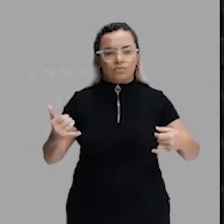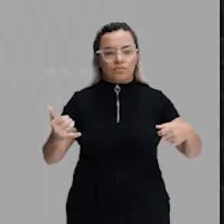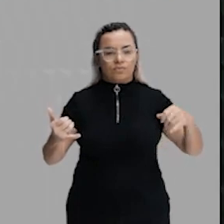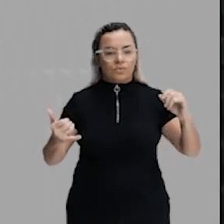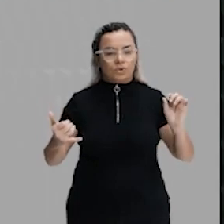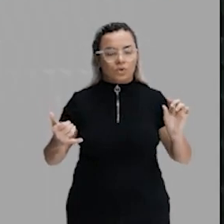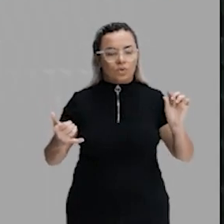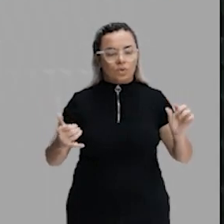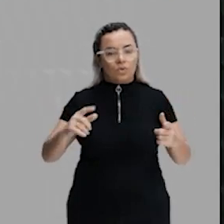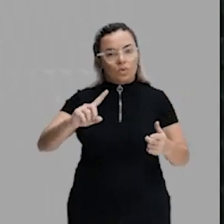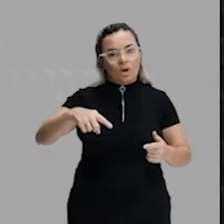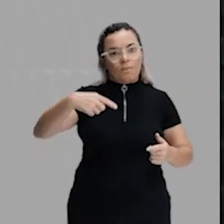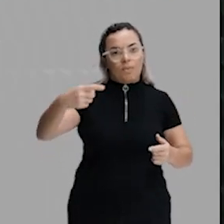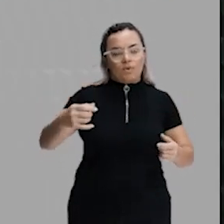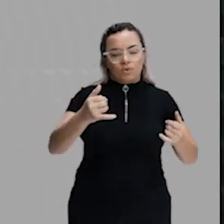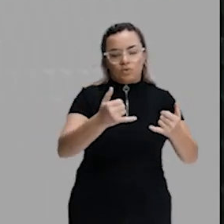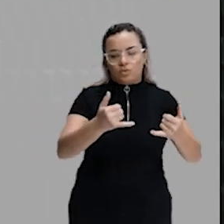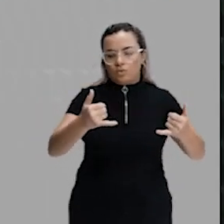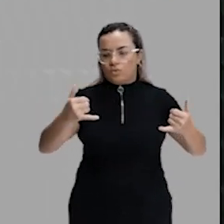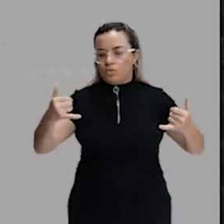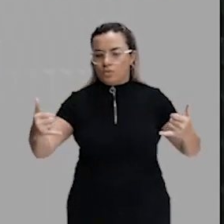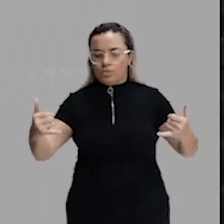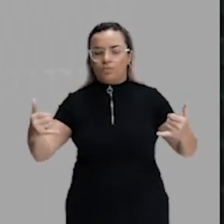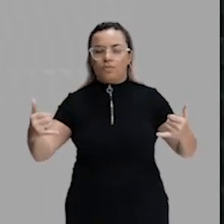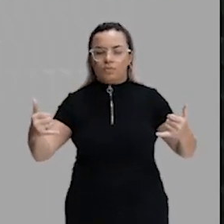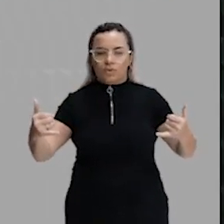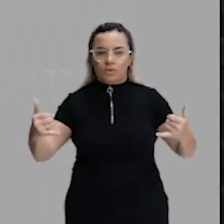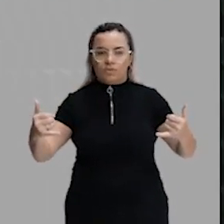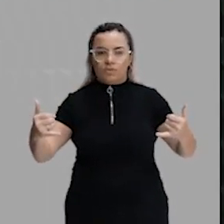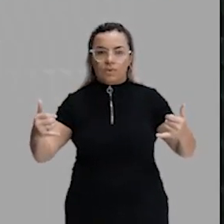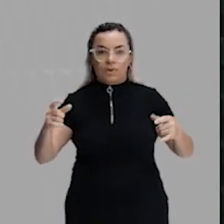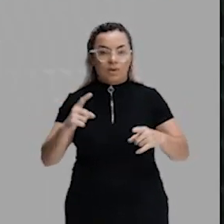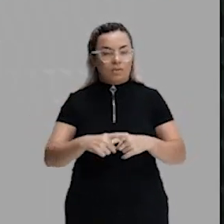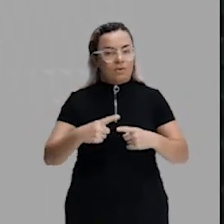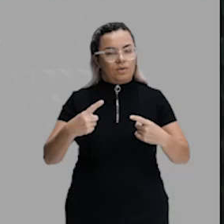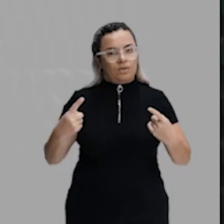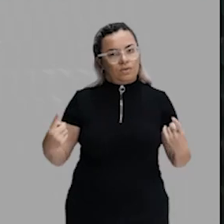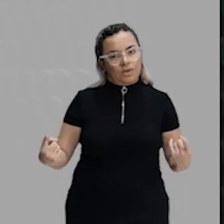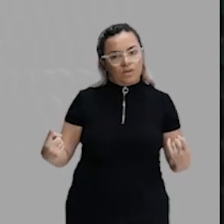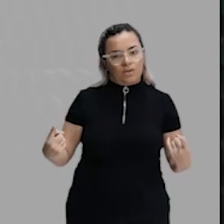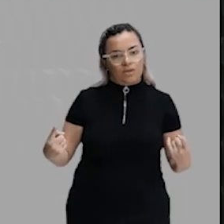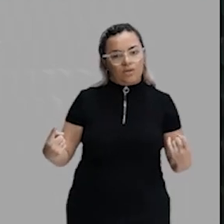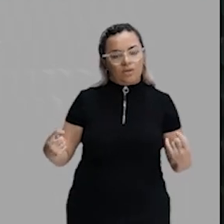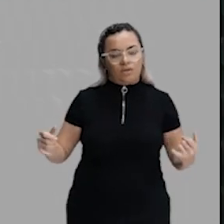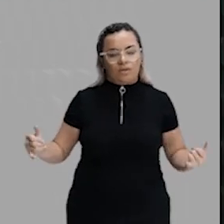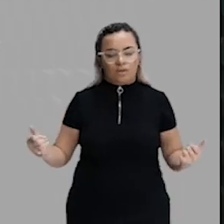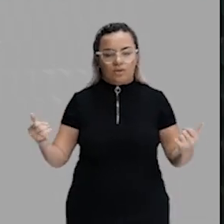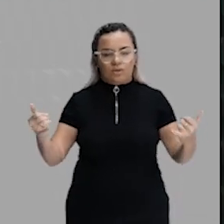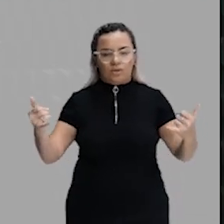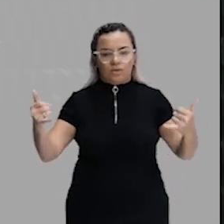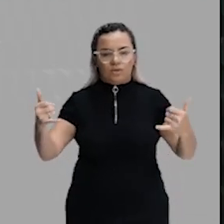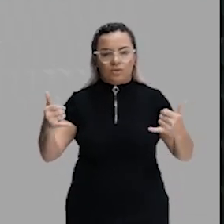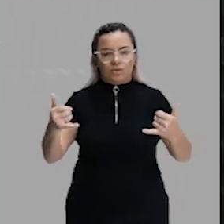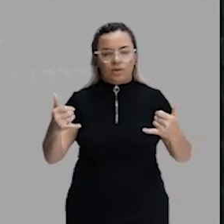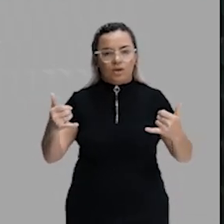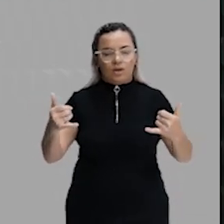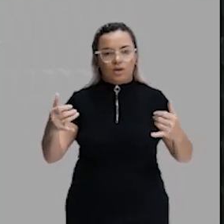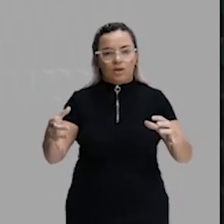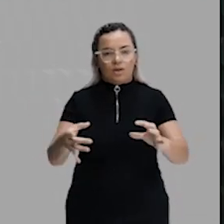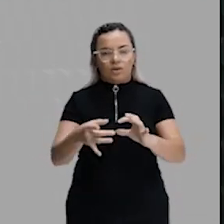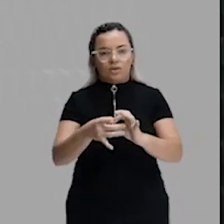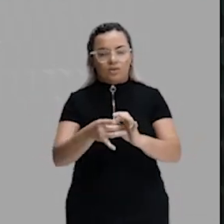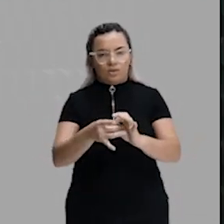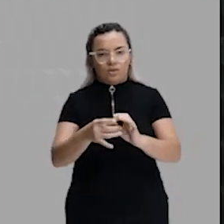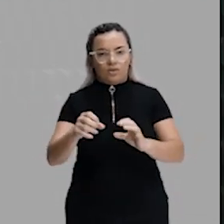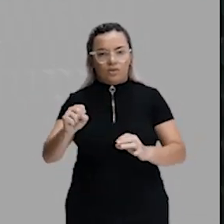outro. Mas isso não quer dizer que esses circuitos eles estejam de fato associados em série. O